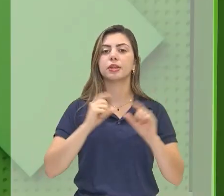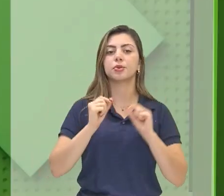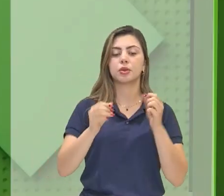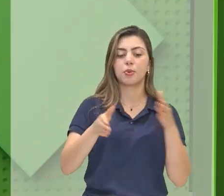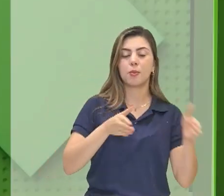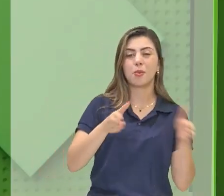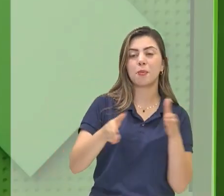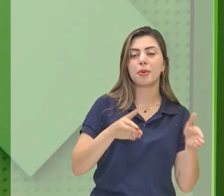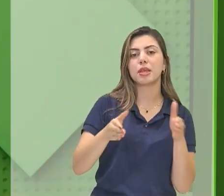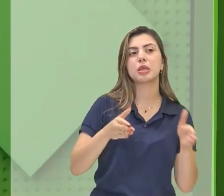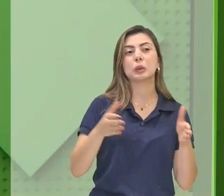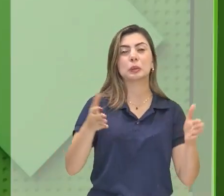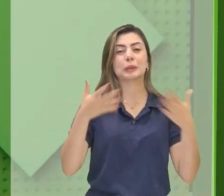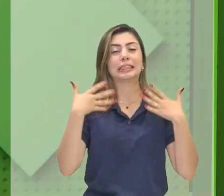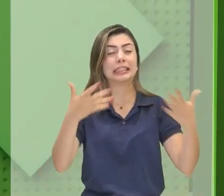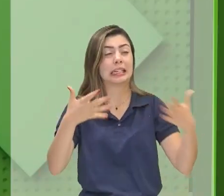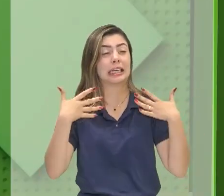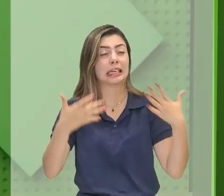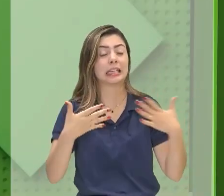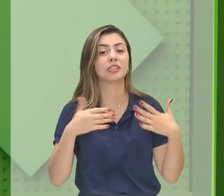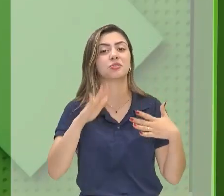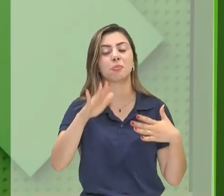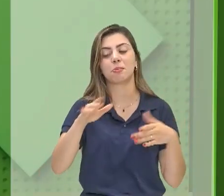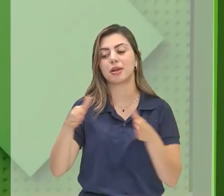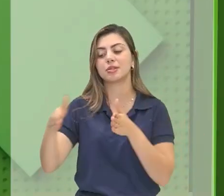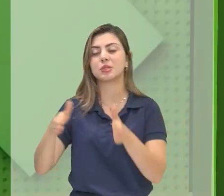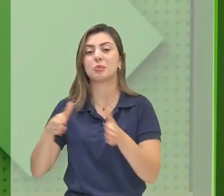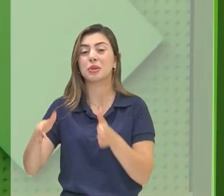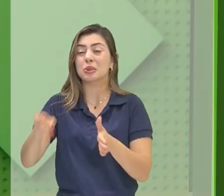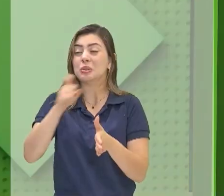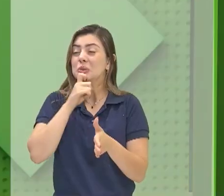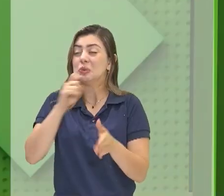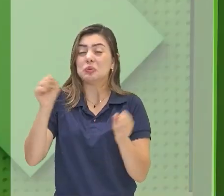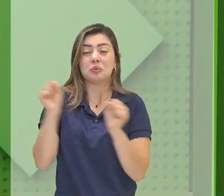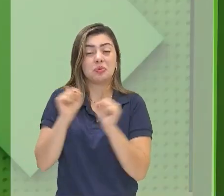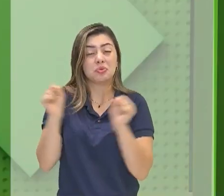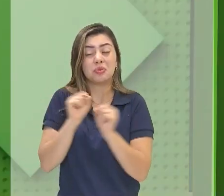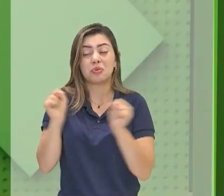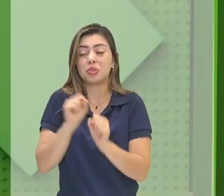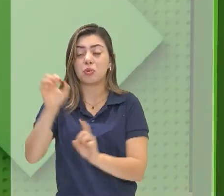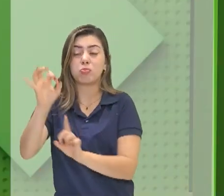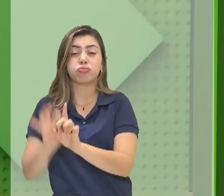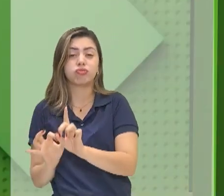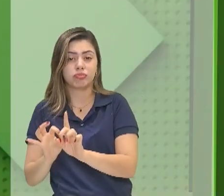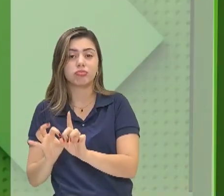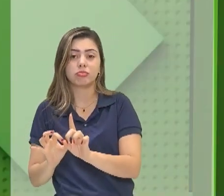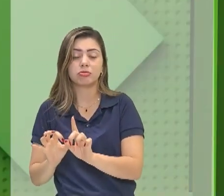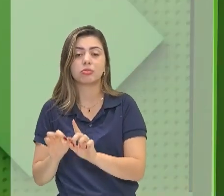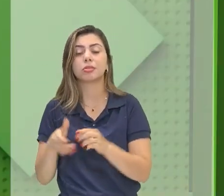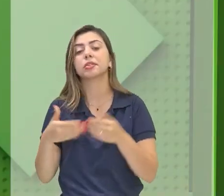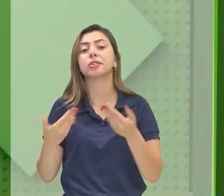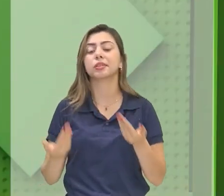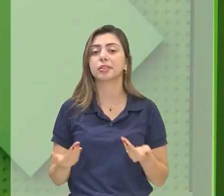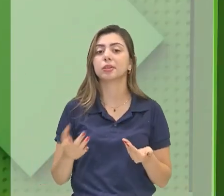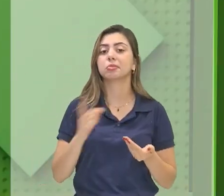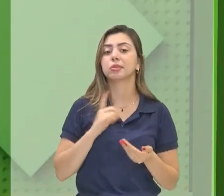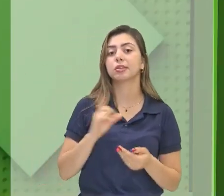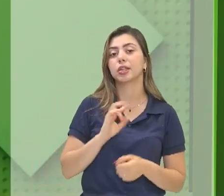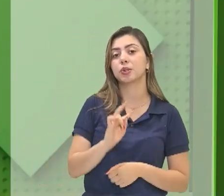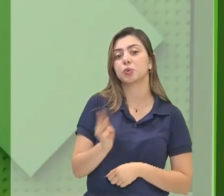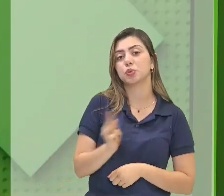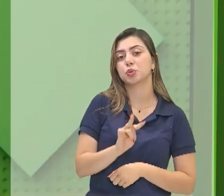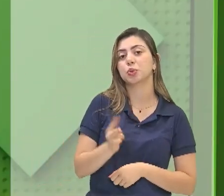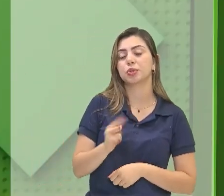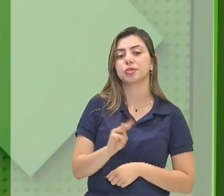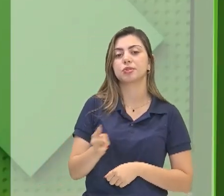inverno rigoroso também, um inverno que pode ter baixas temperaturas, esse clima, ele